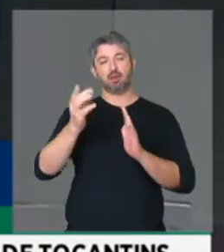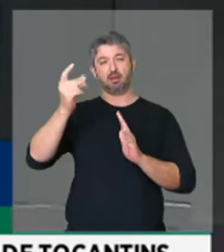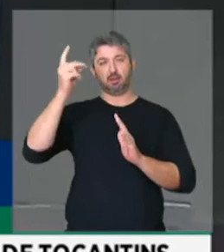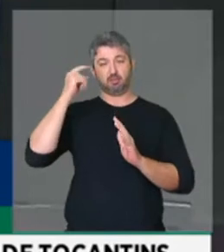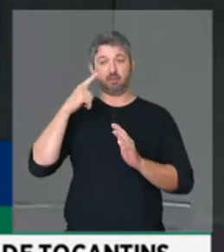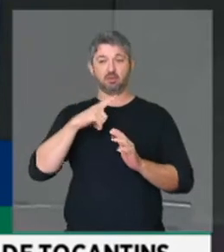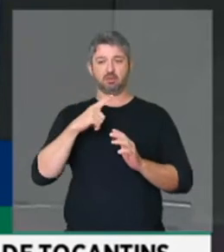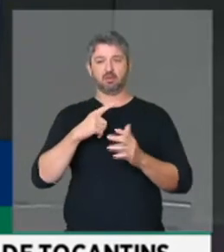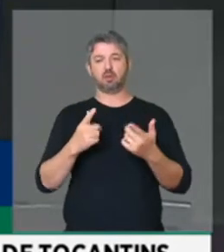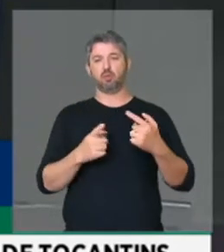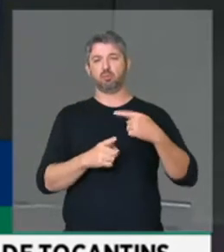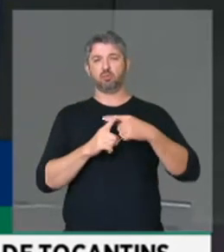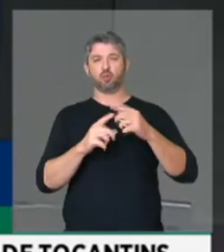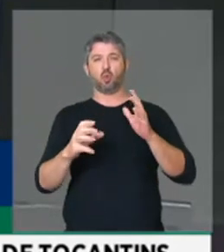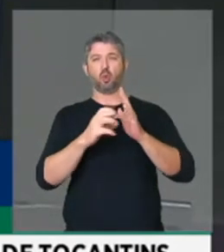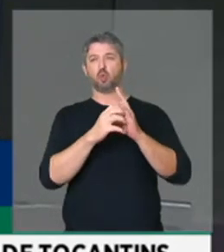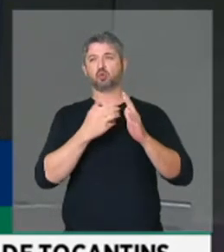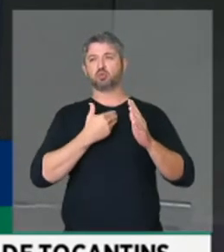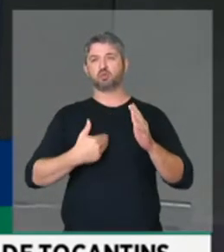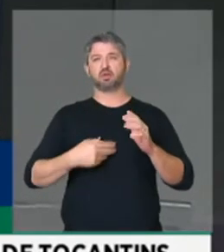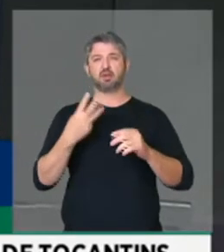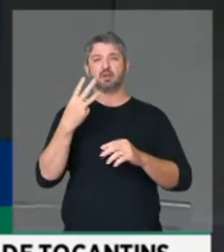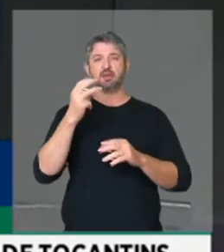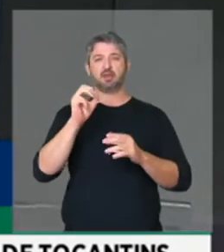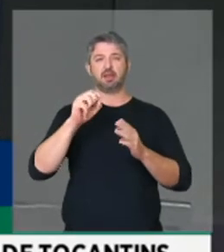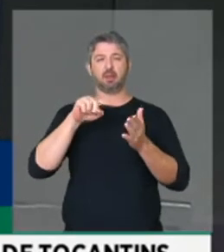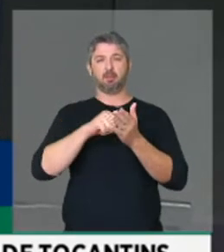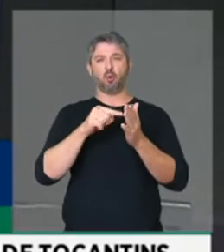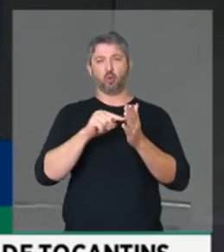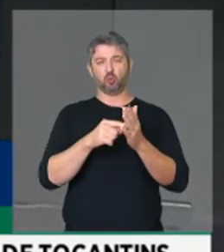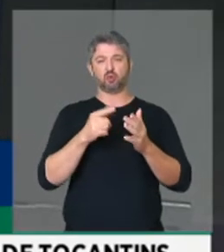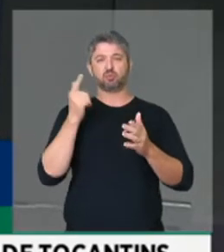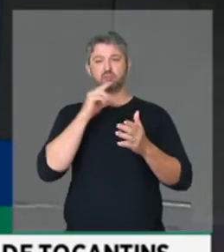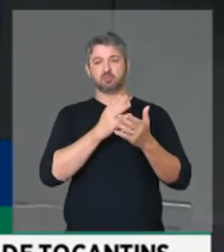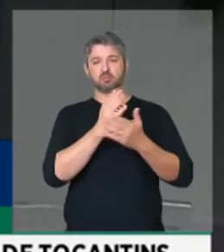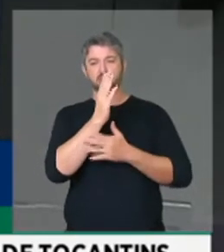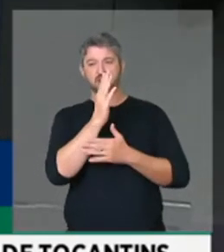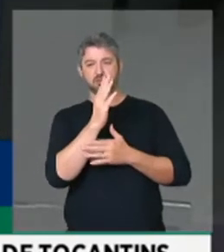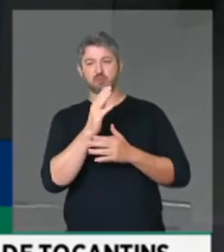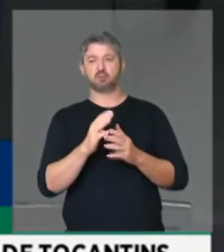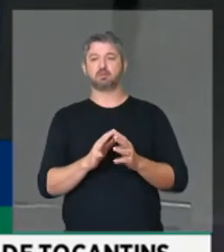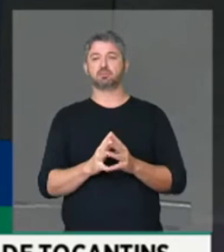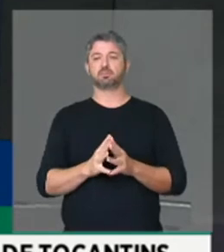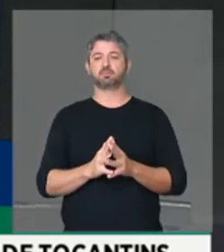vantagem no concurso público com 30 pontos promovido pelo governo estadual.